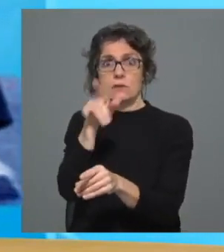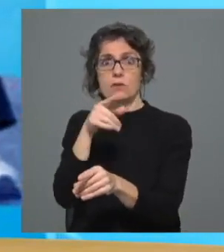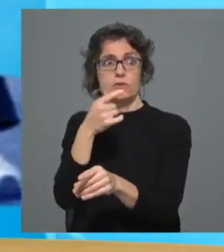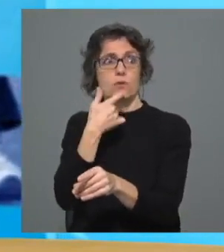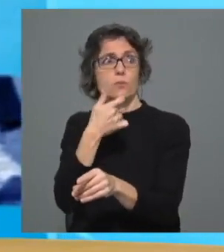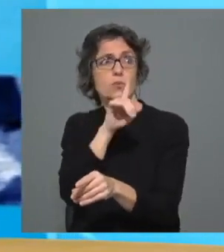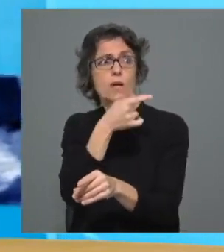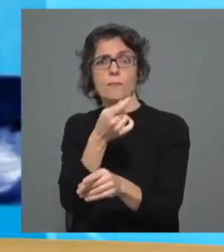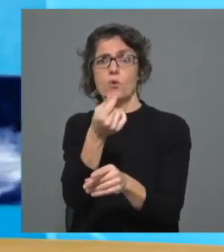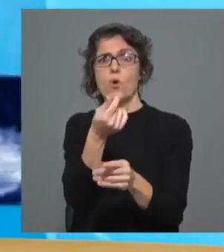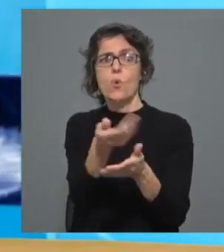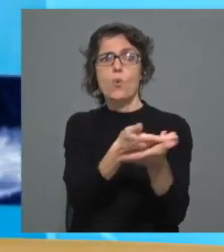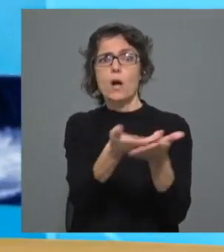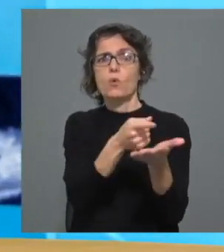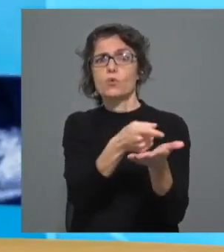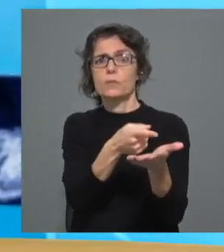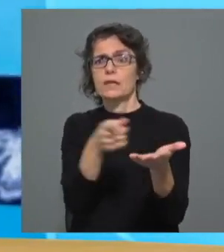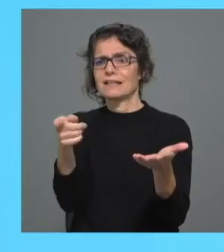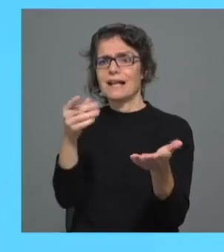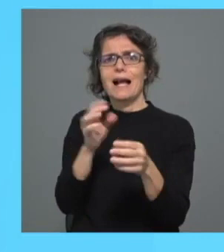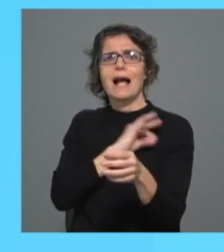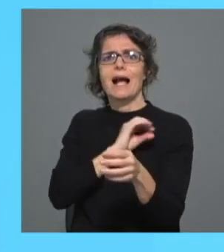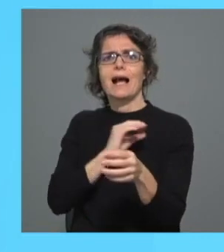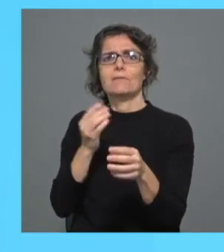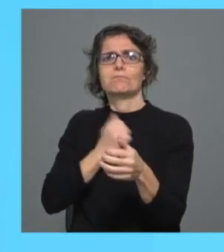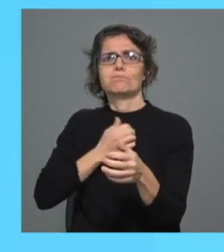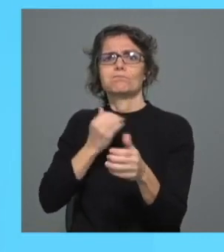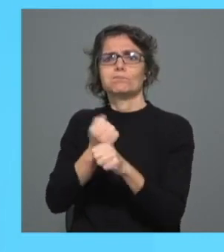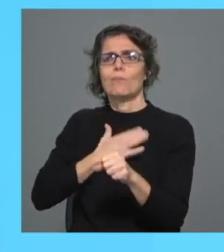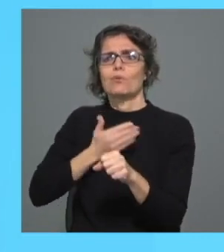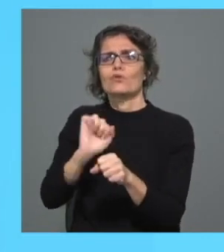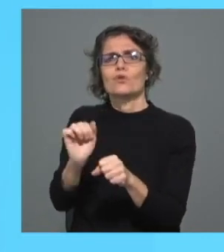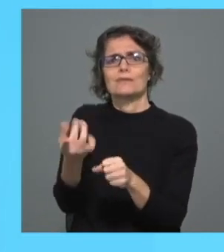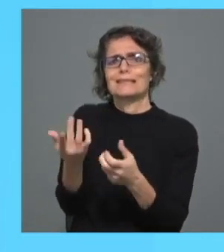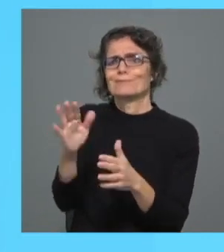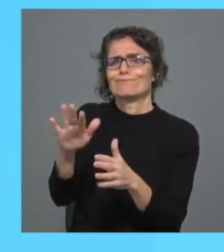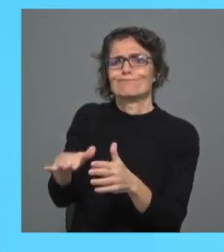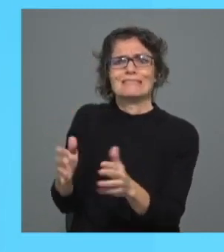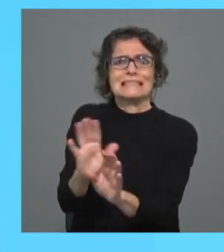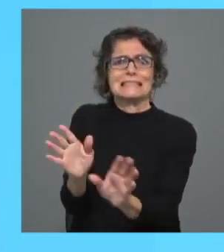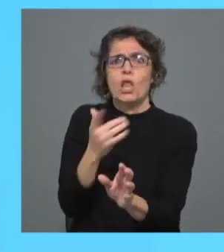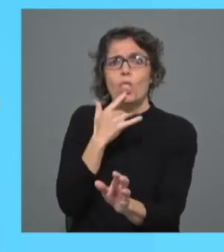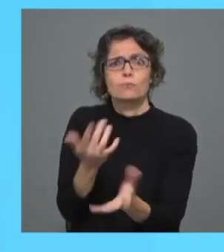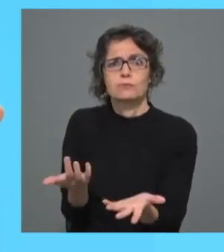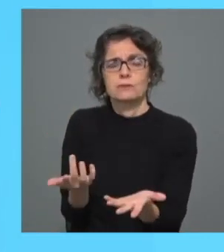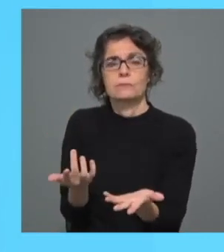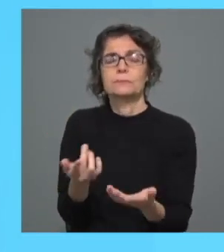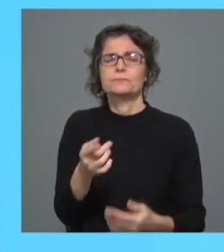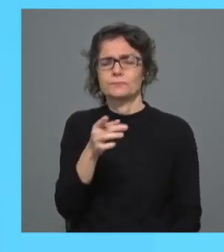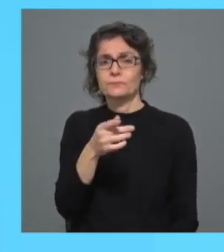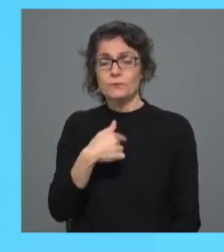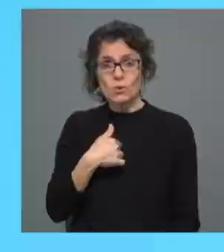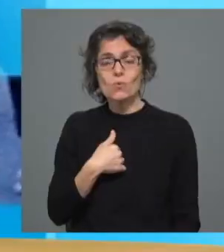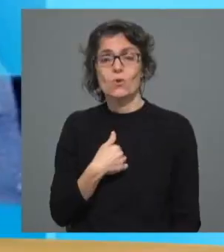a desvalorizar esta profissão. E em causa está, muitas vezes, o ter de, enfim, há um preço muito alto a pagar para ser trabalhador, para